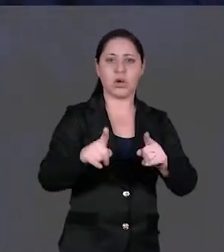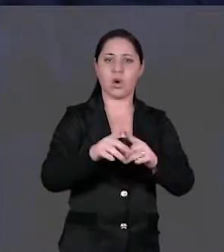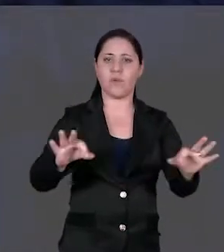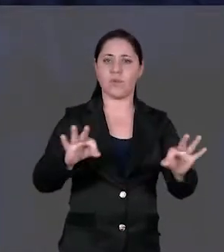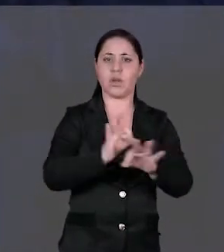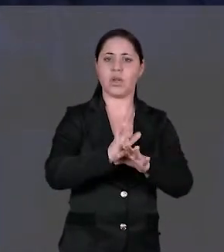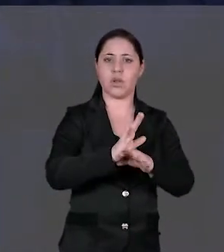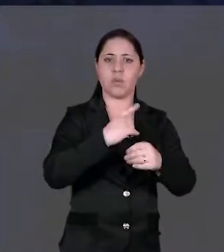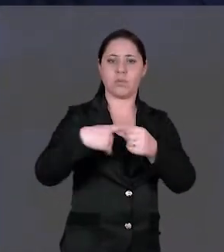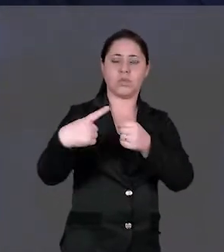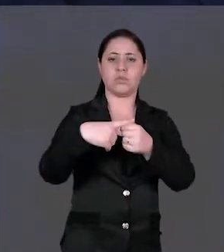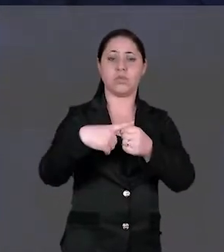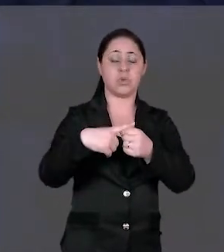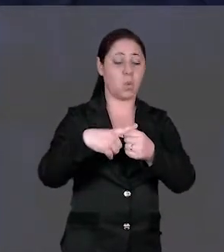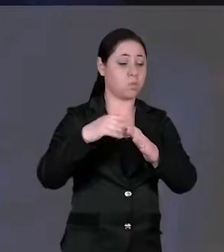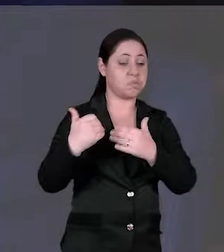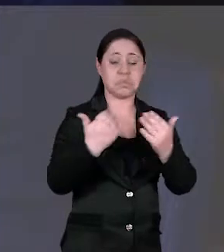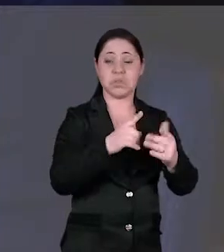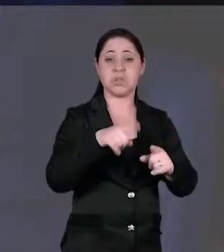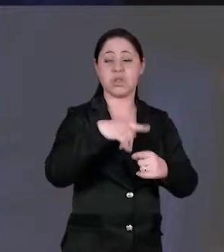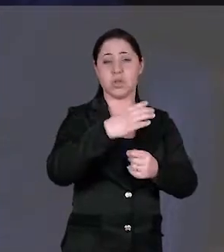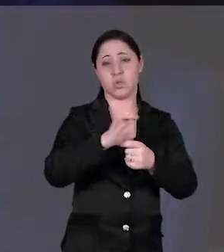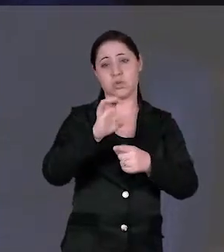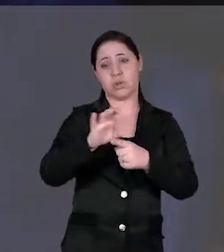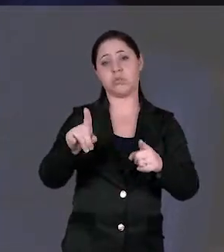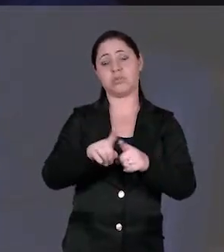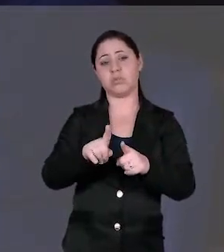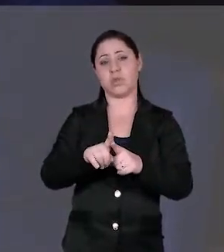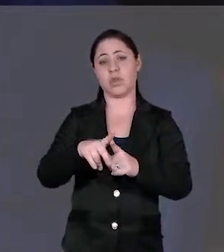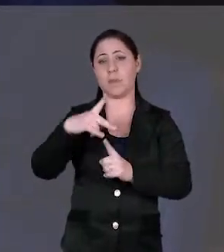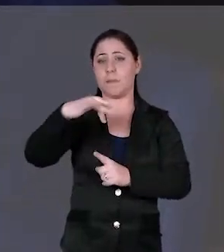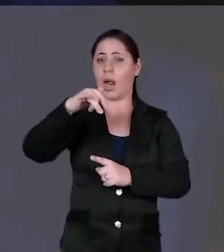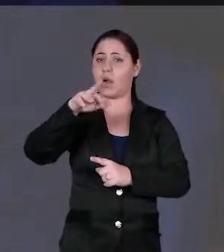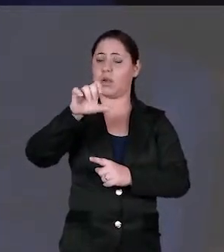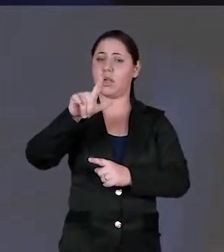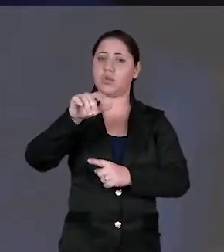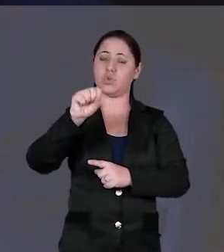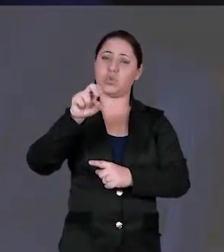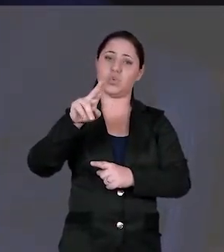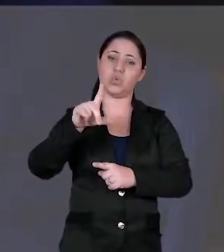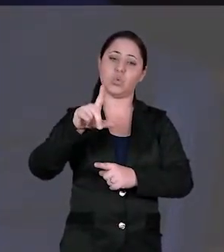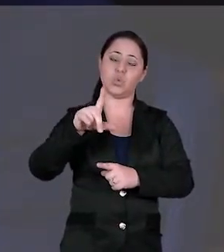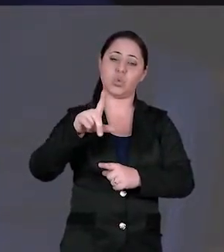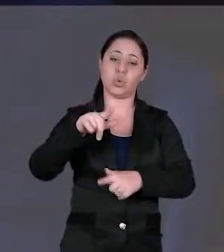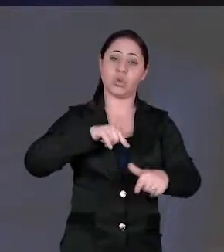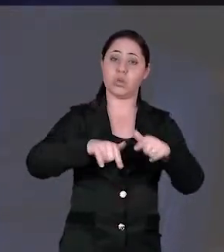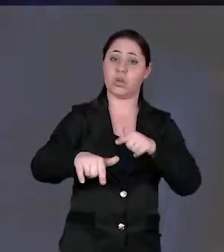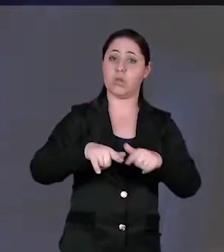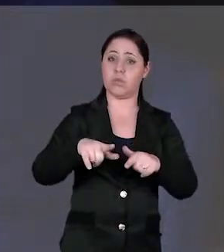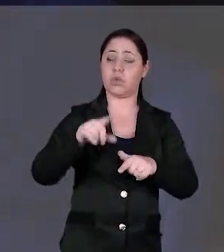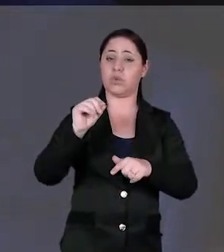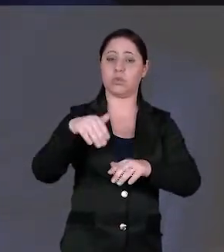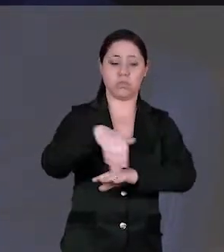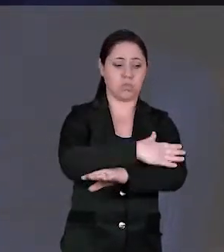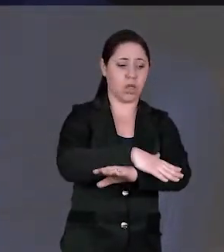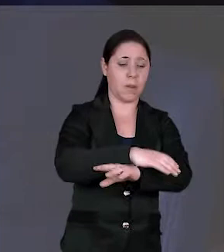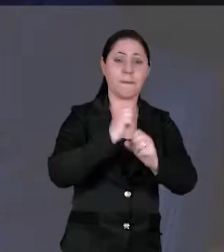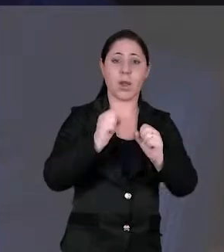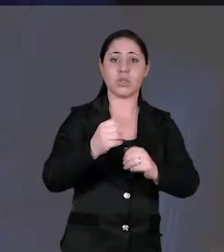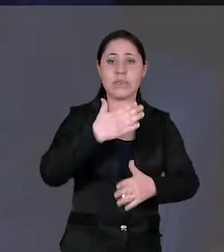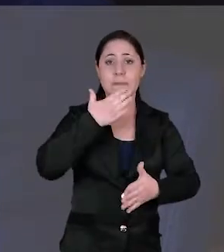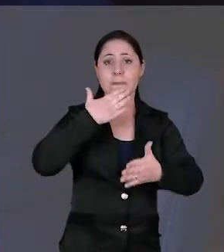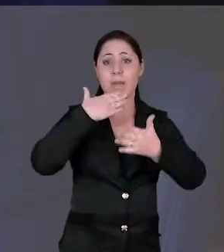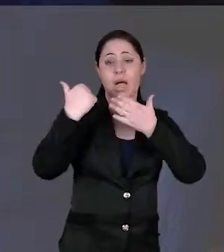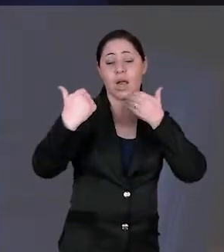bem adiantados, já foi cotizado isso, já foi implantado pela Receita Federal, já houve todas as discussões e agora está em fase de